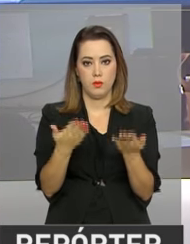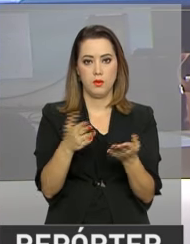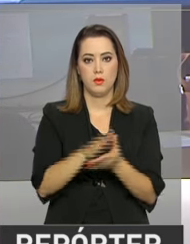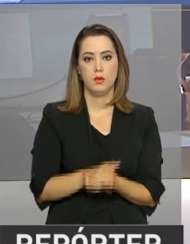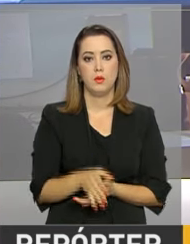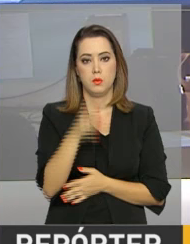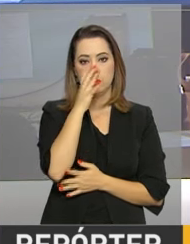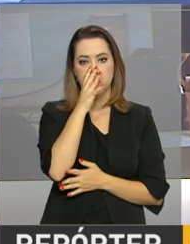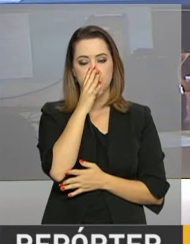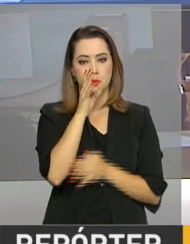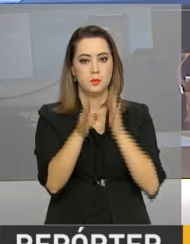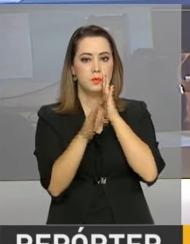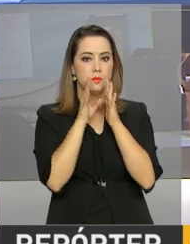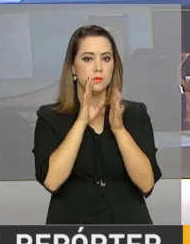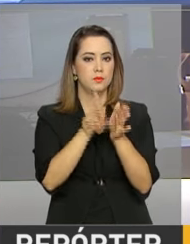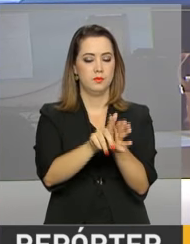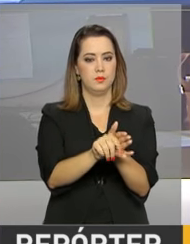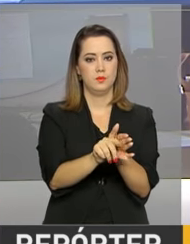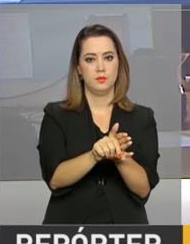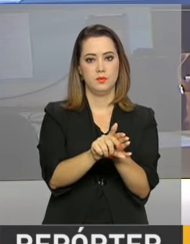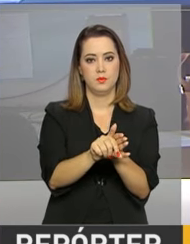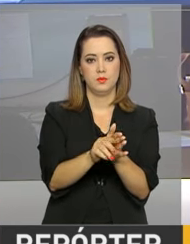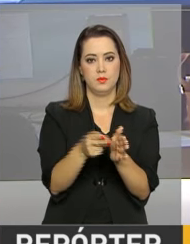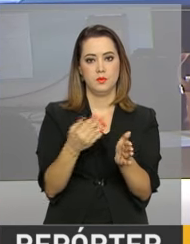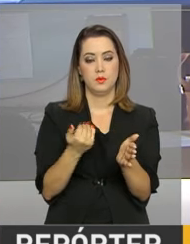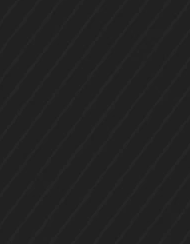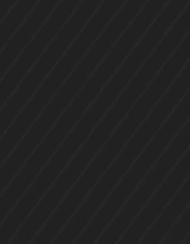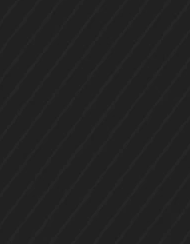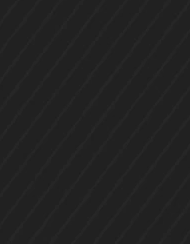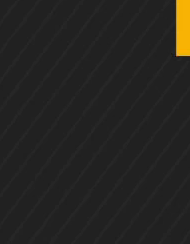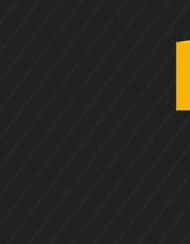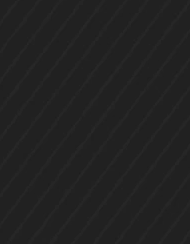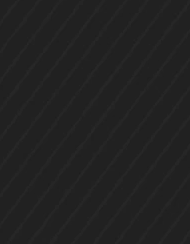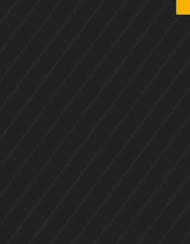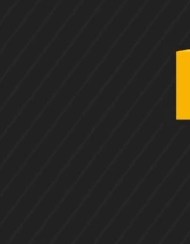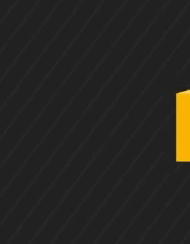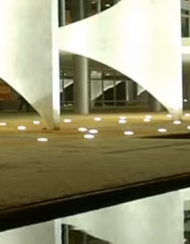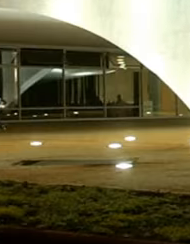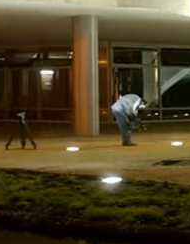NBR acompanhe também as novidades em nossas redes sociais